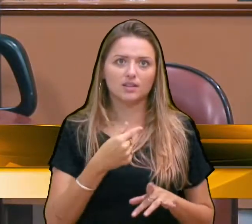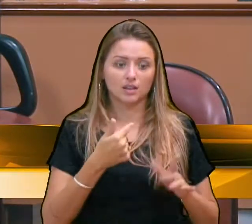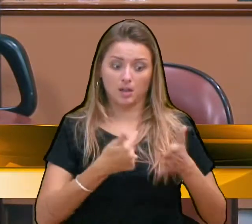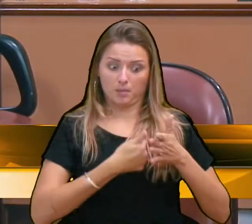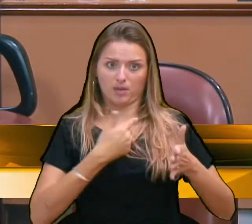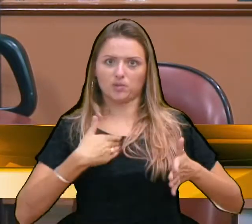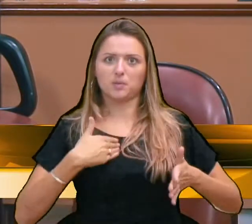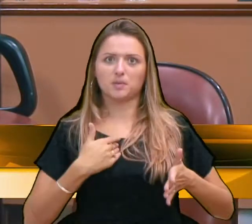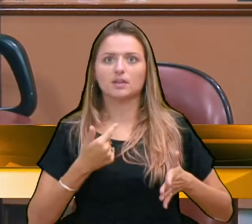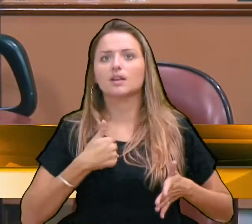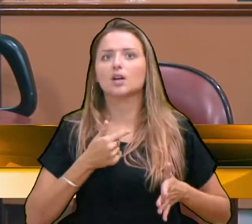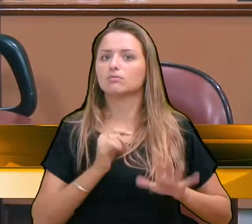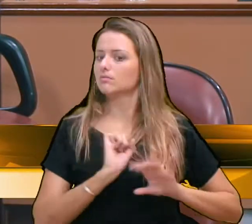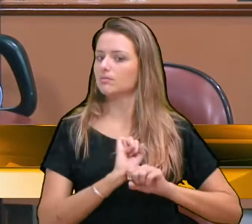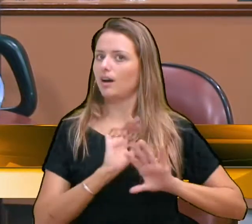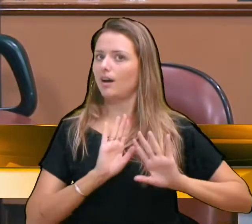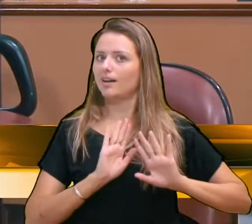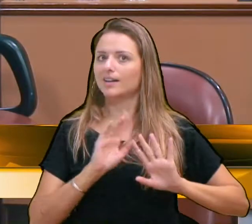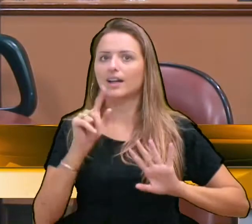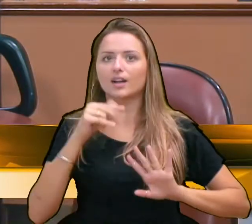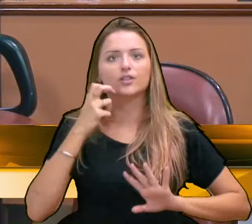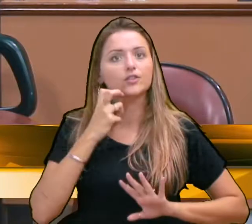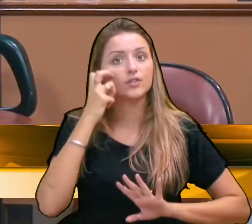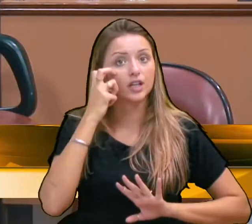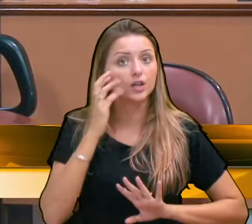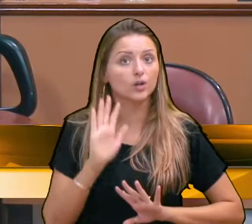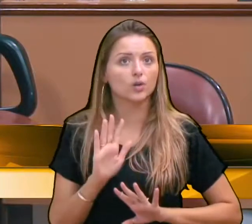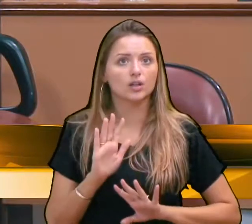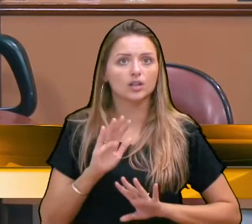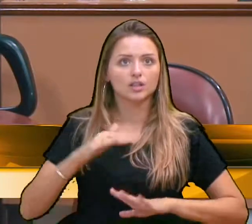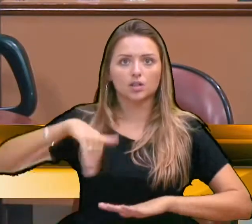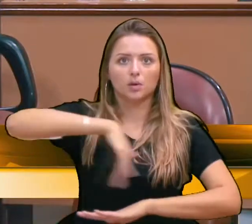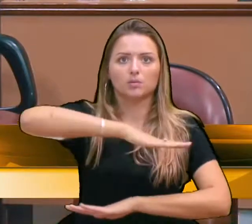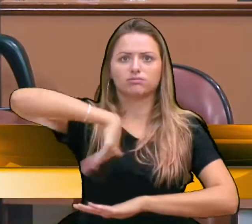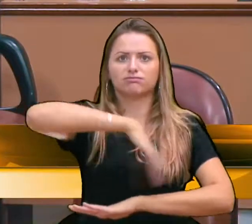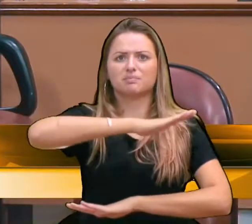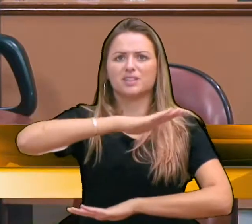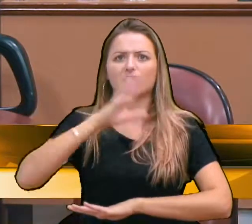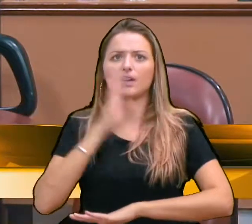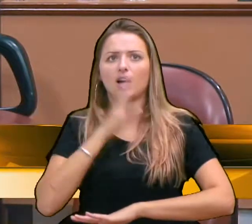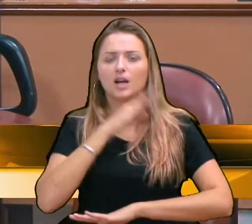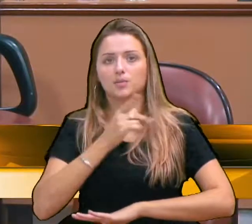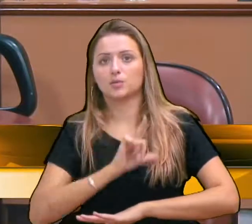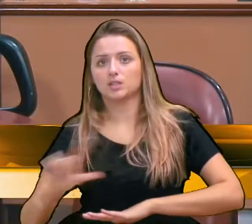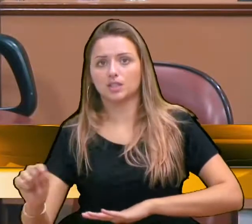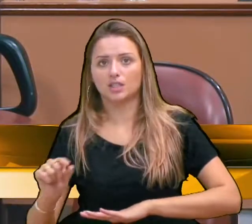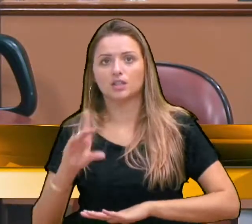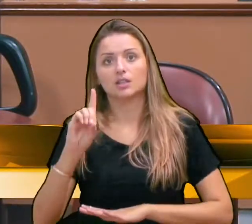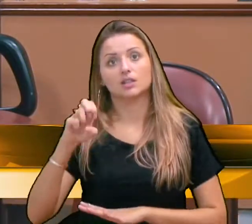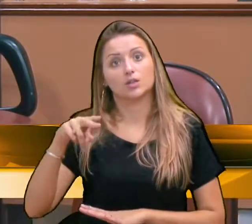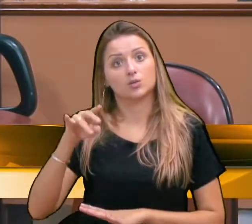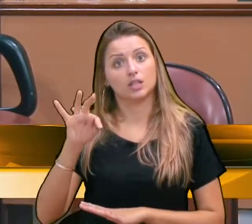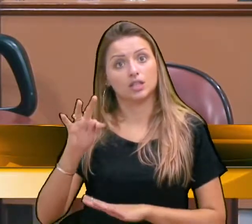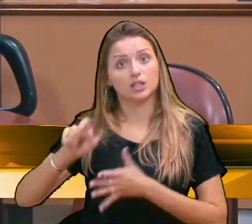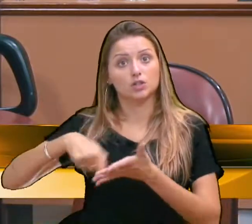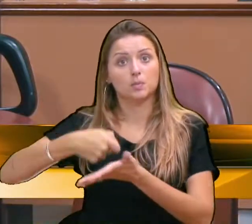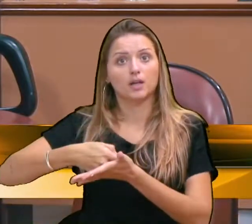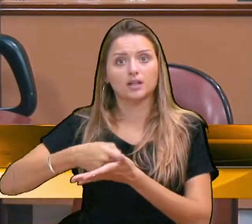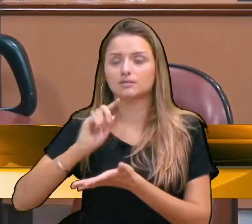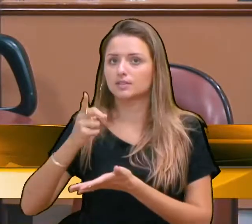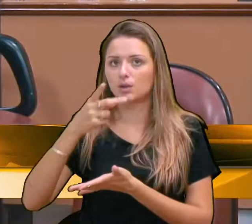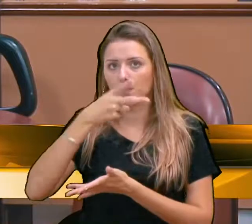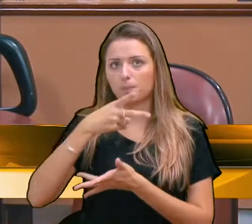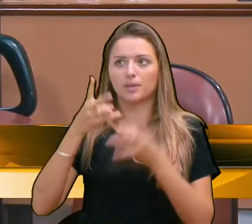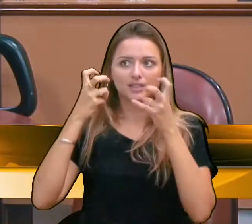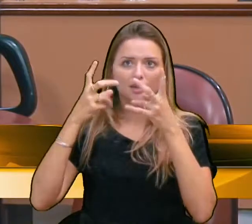para aí. Que era uma vergonha, tipo aquela sulfatazinha e o DENIT pagando. Não está se dando conta,